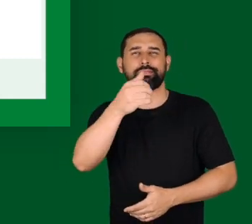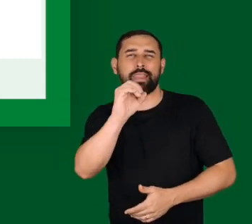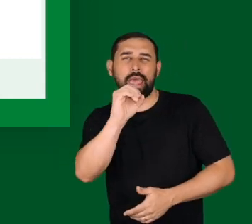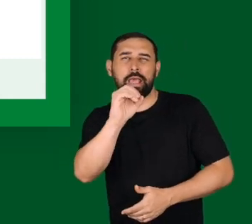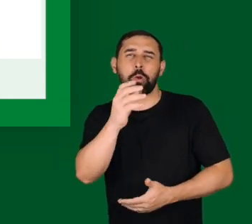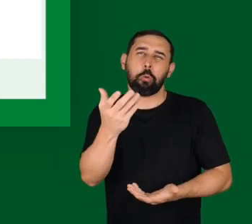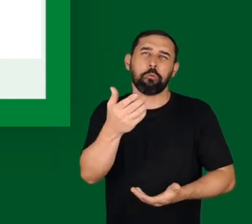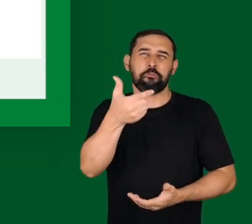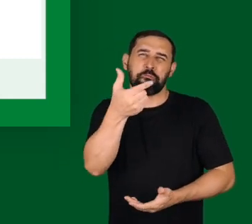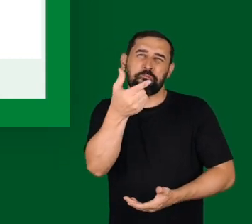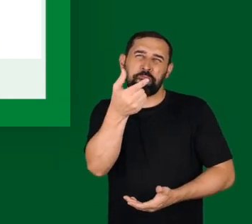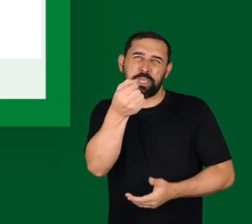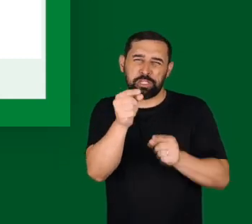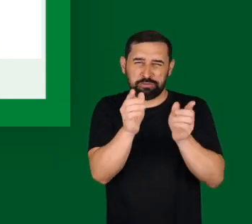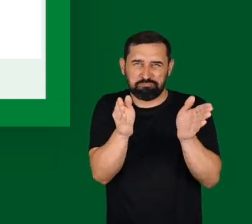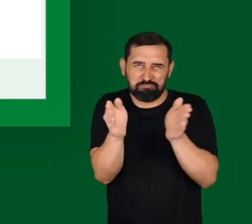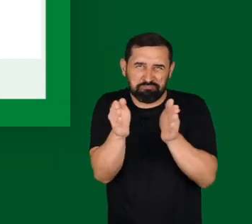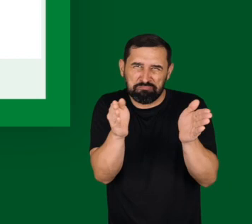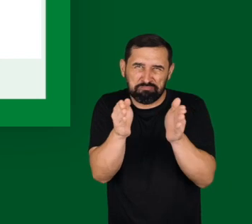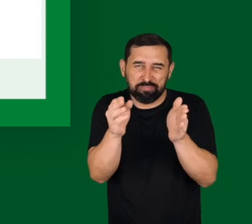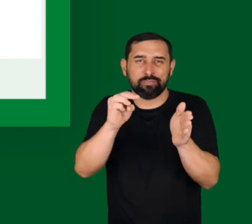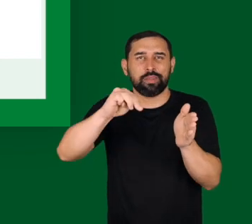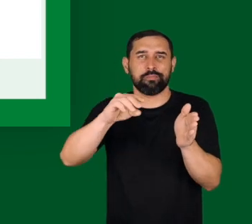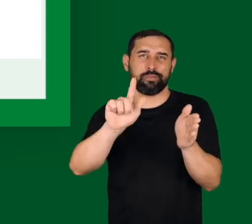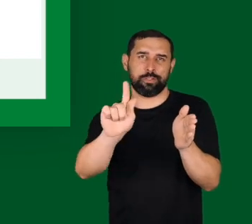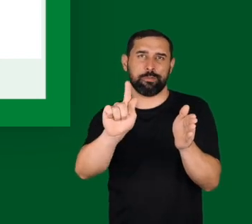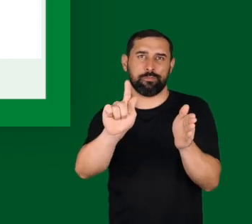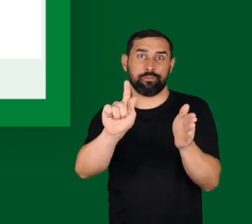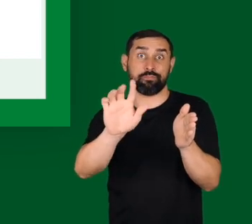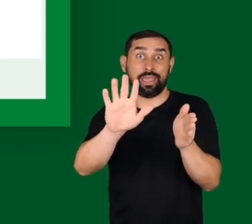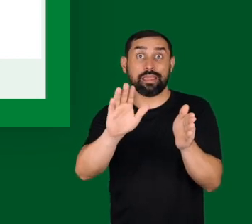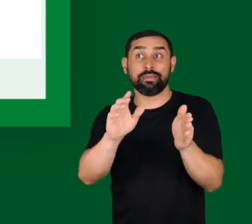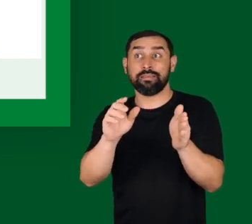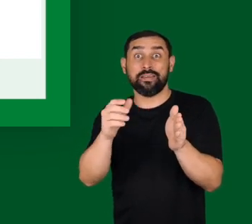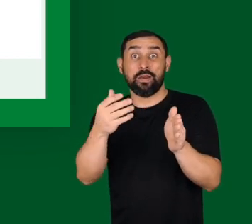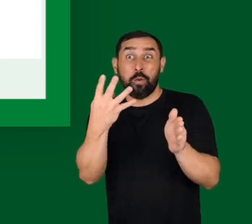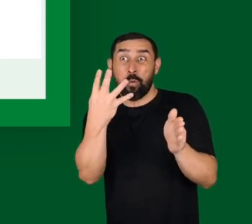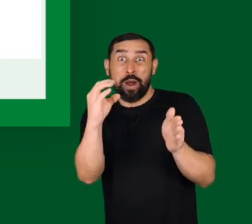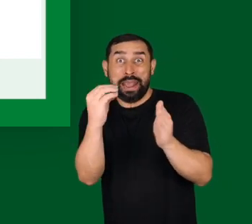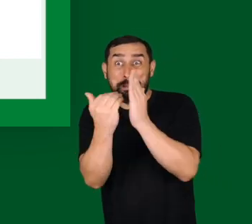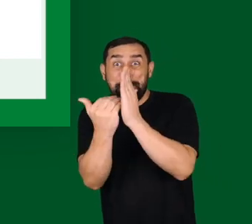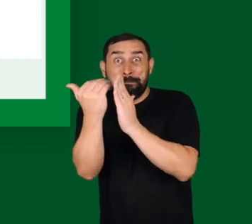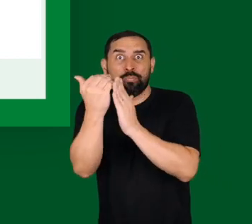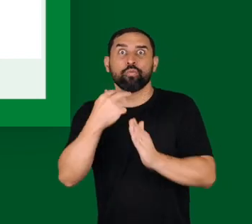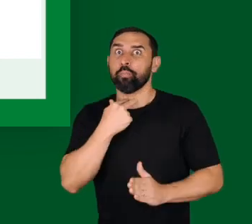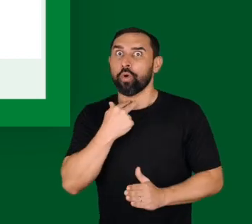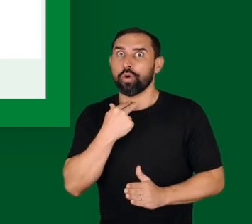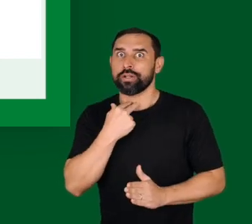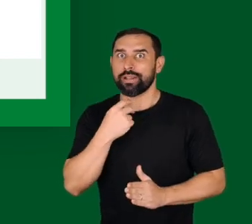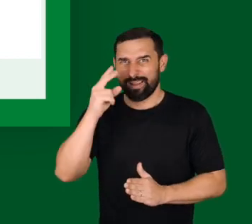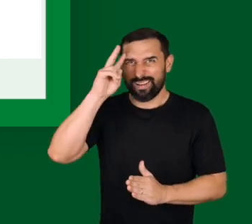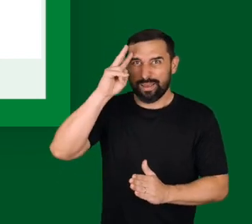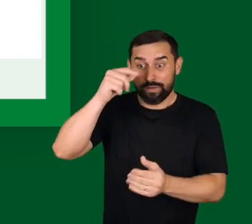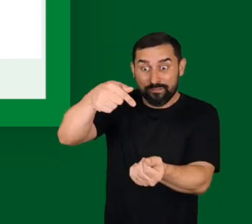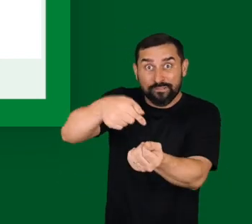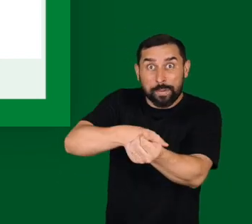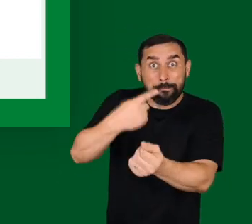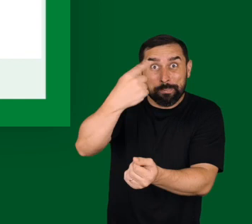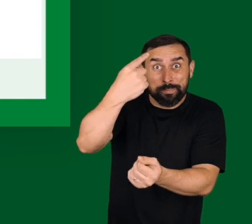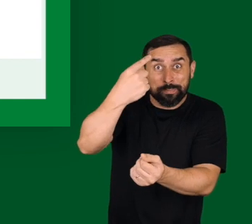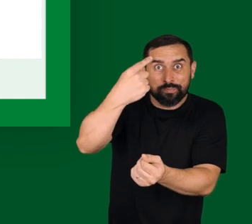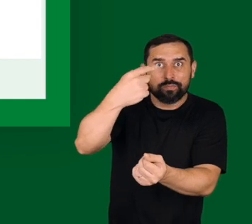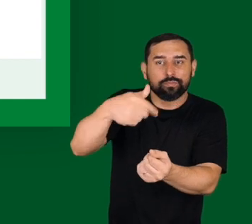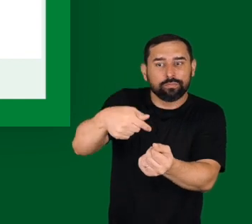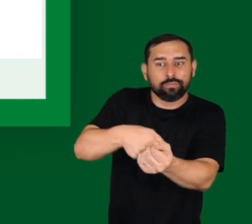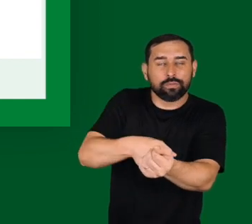ataque, chegando 10 a 20. Lembrando que a gente não ultrapassa a dose de 40 miligramas por quilo. Então, se eu já fiz